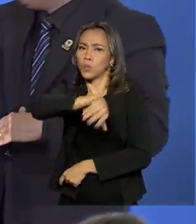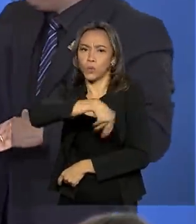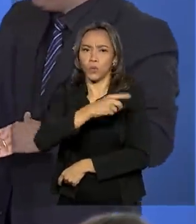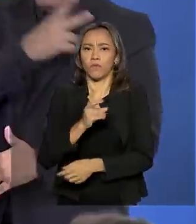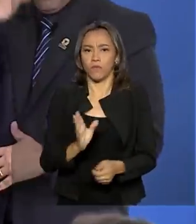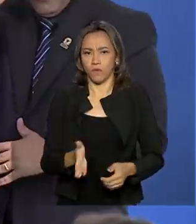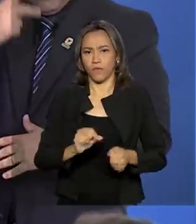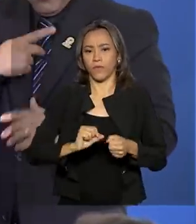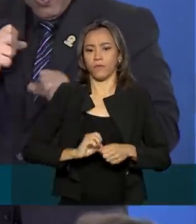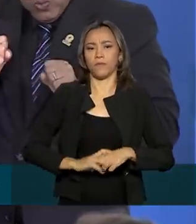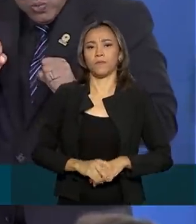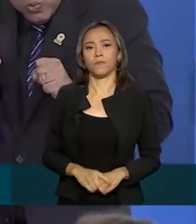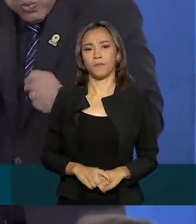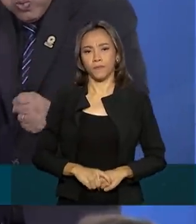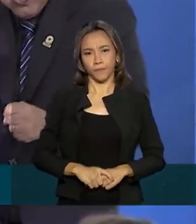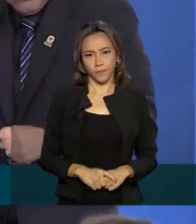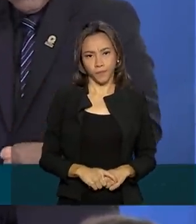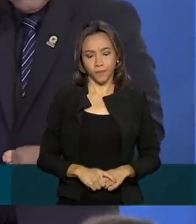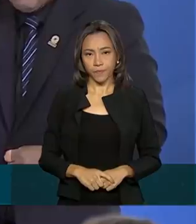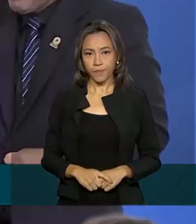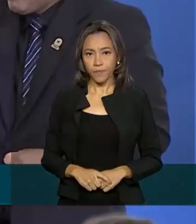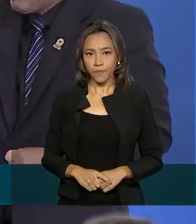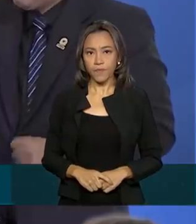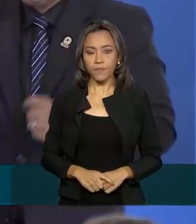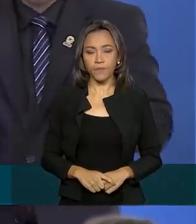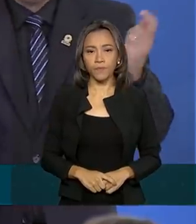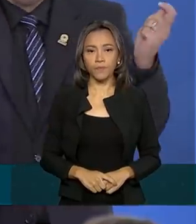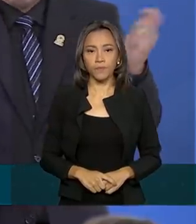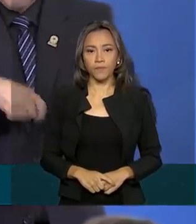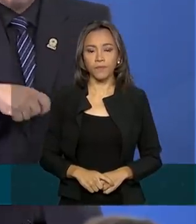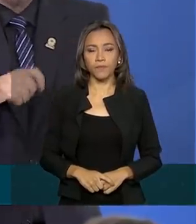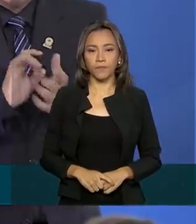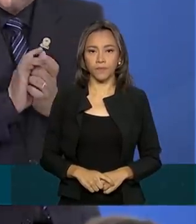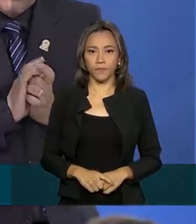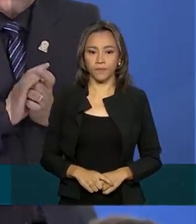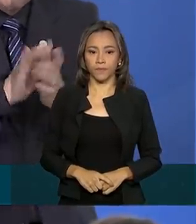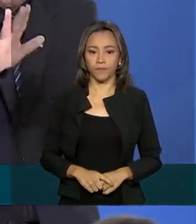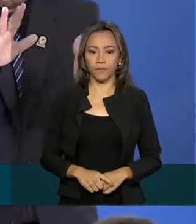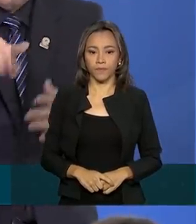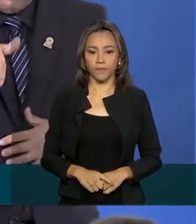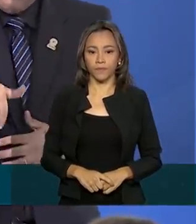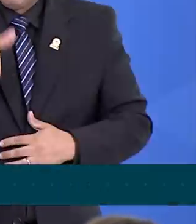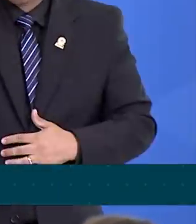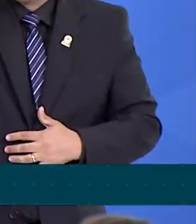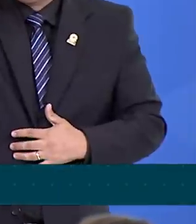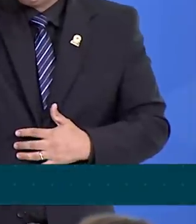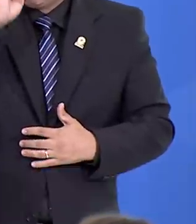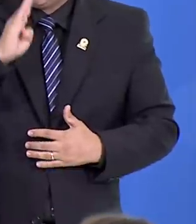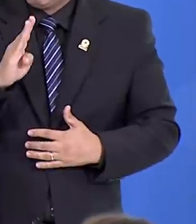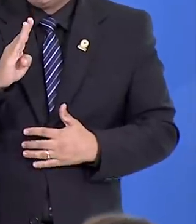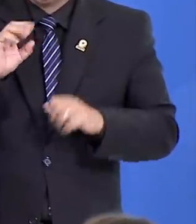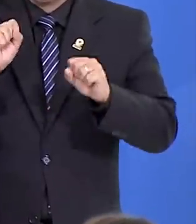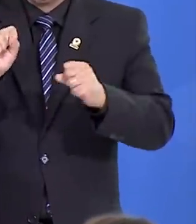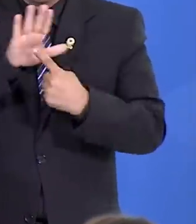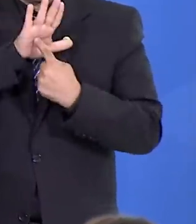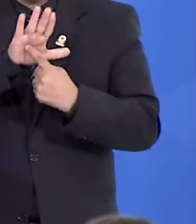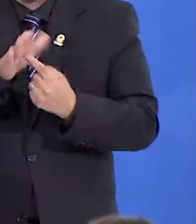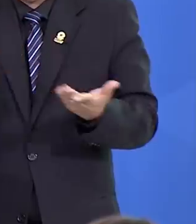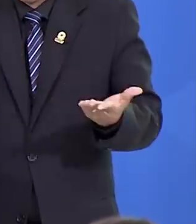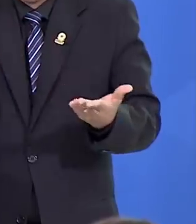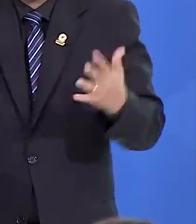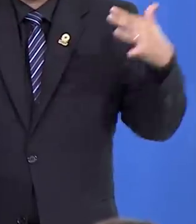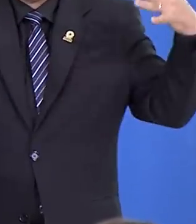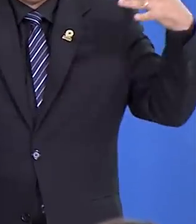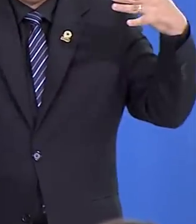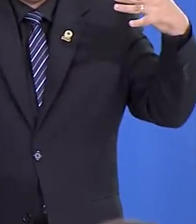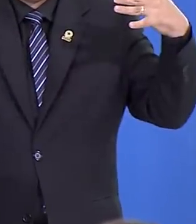esforço extraordinário que permitiu que o Brasil pudesse hoje apresentar ao mundo